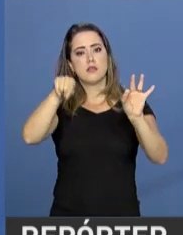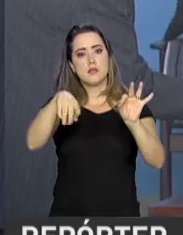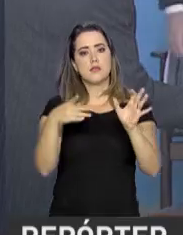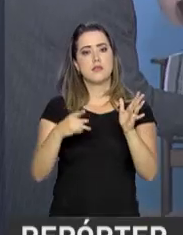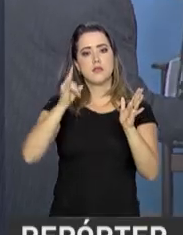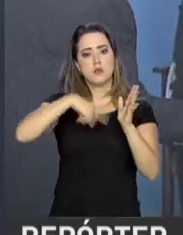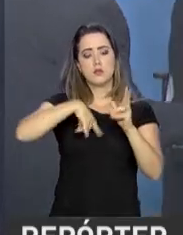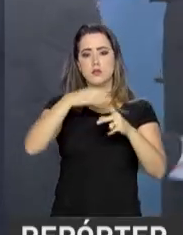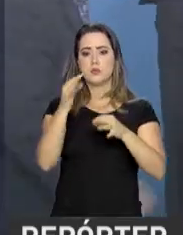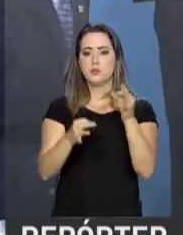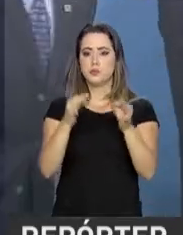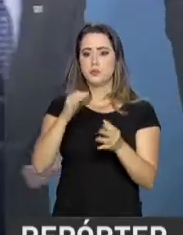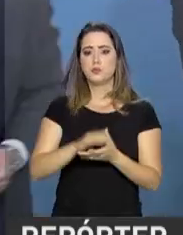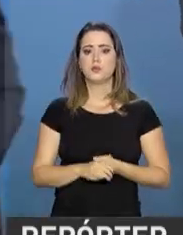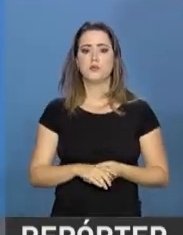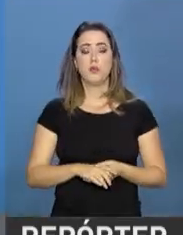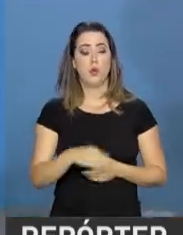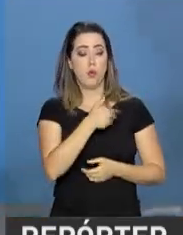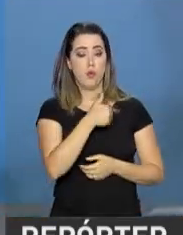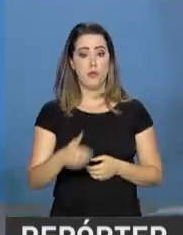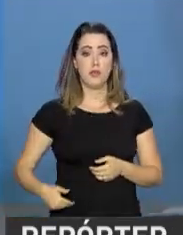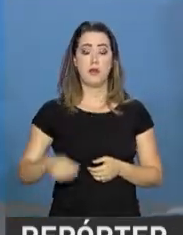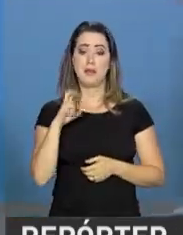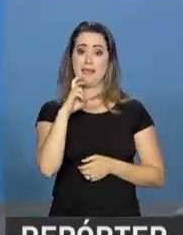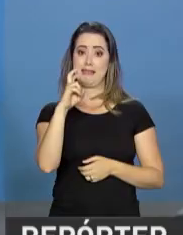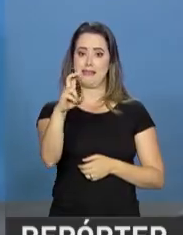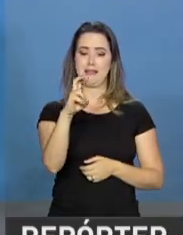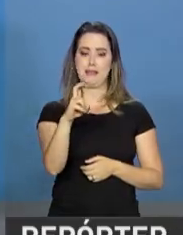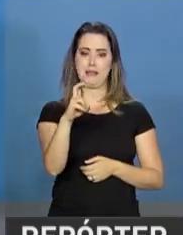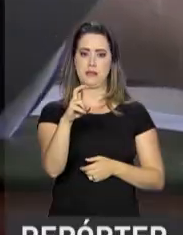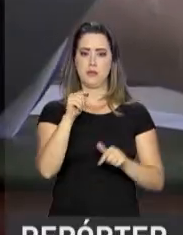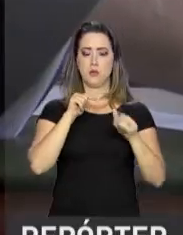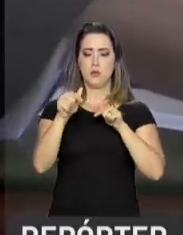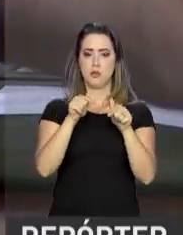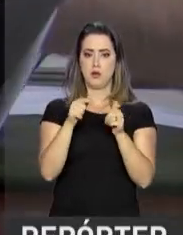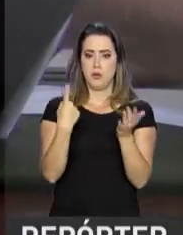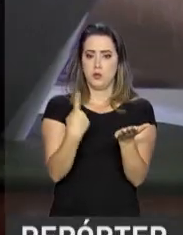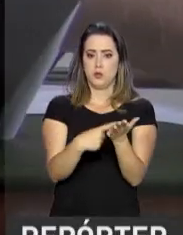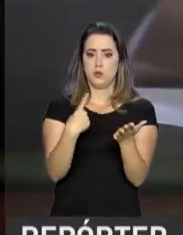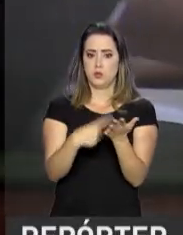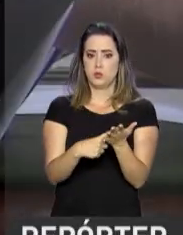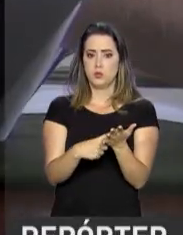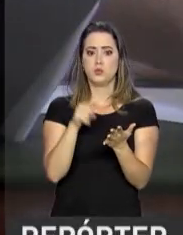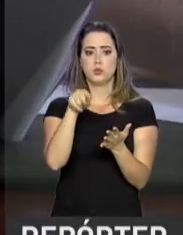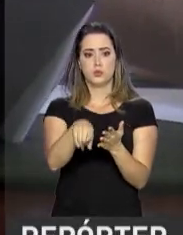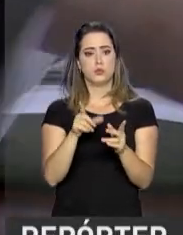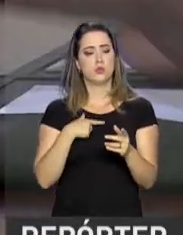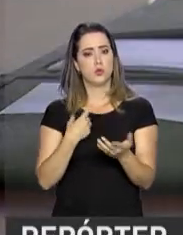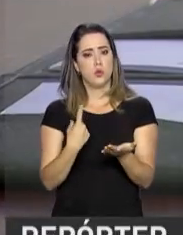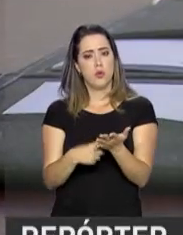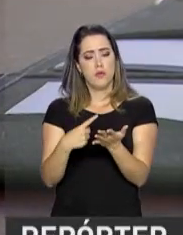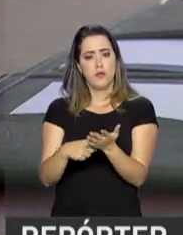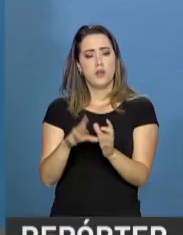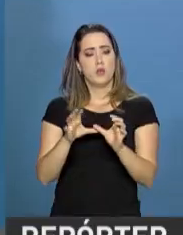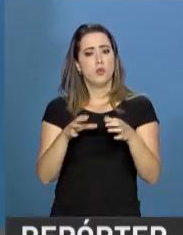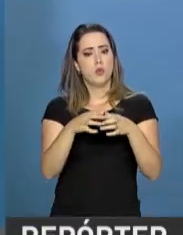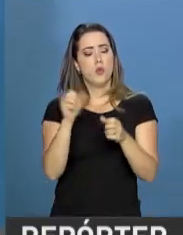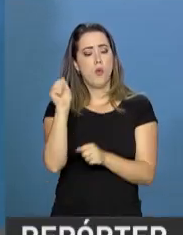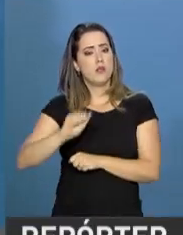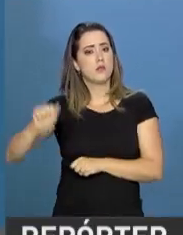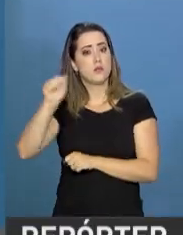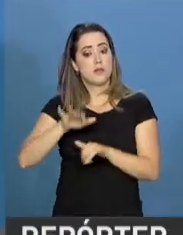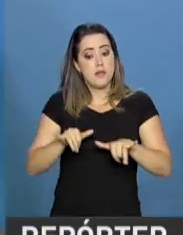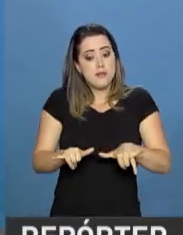o governo também firmou cinco acordos de cooperação um deles um convênio com a associação brasileira de